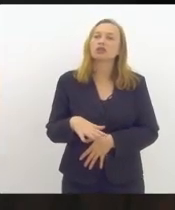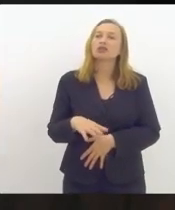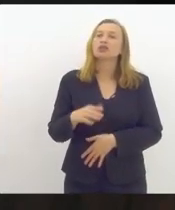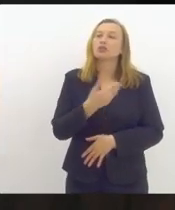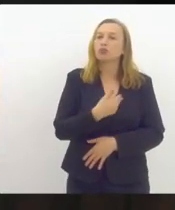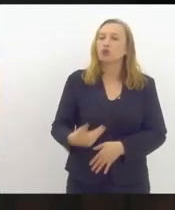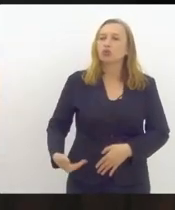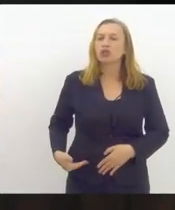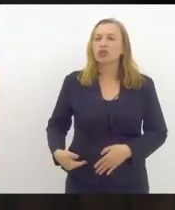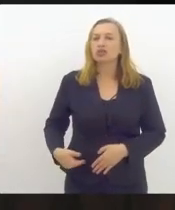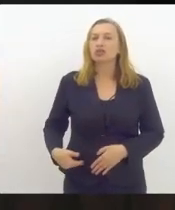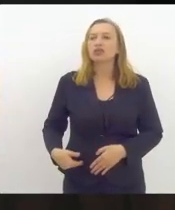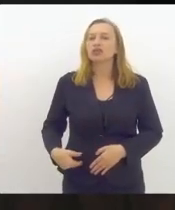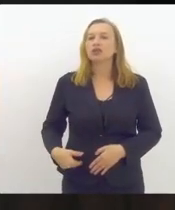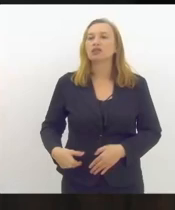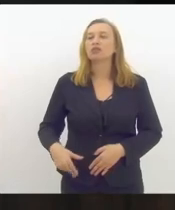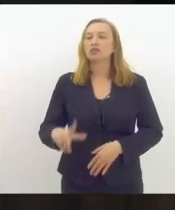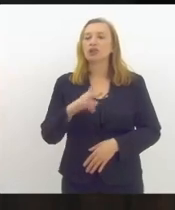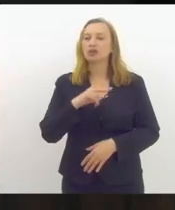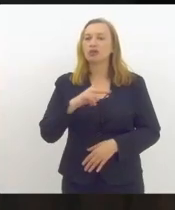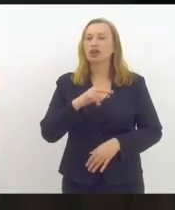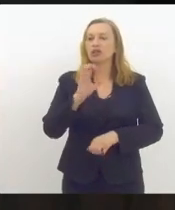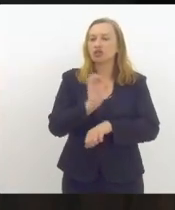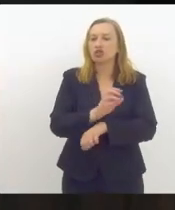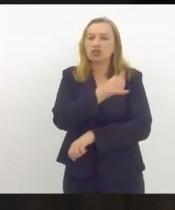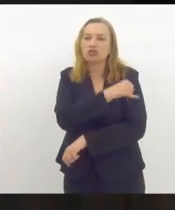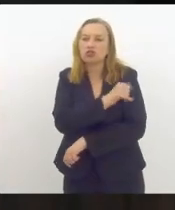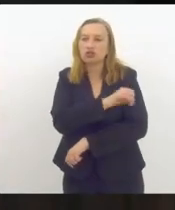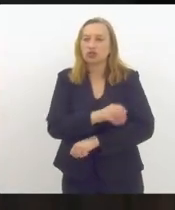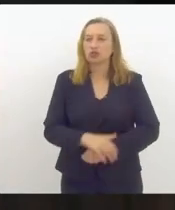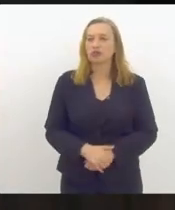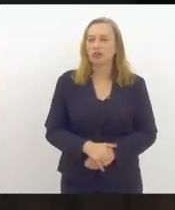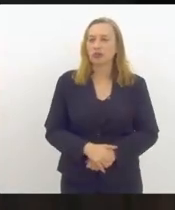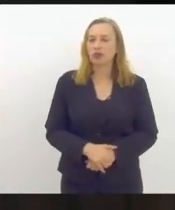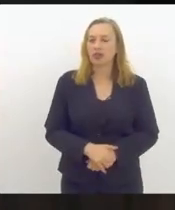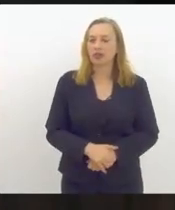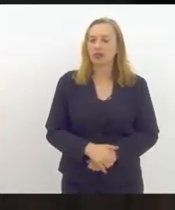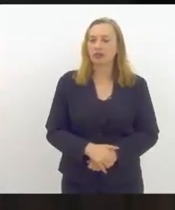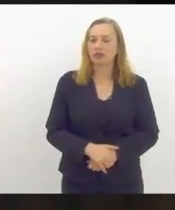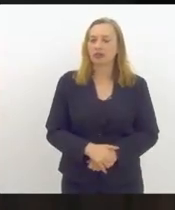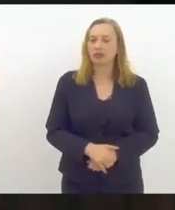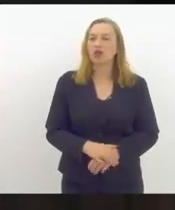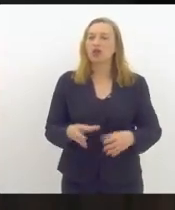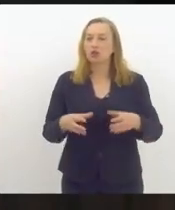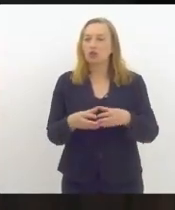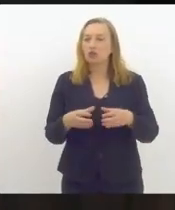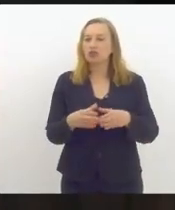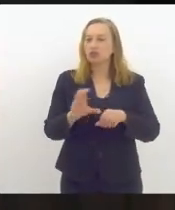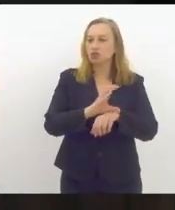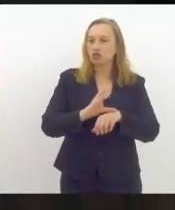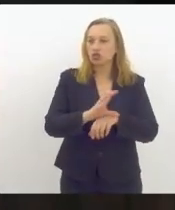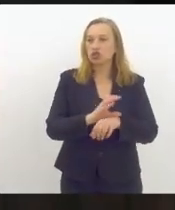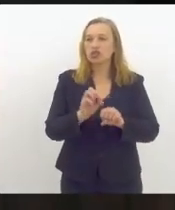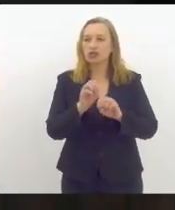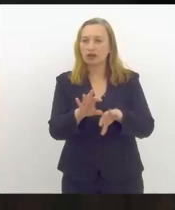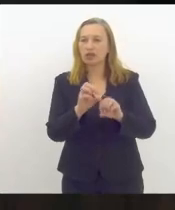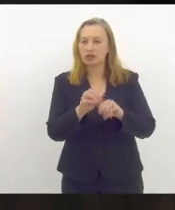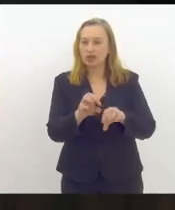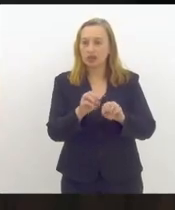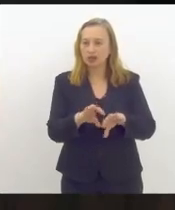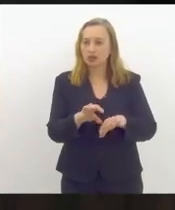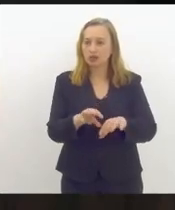pública e privada do ensino nos estados do Rio de Janeiro perdendo de pareceres da comissão de concessão Justiça educação